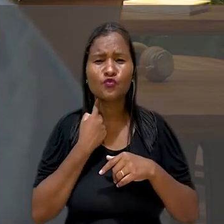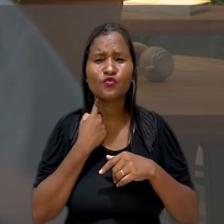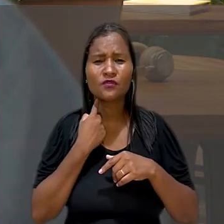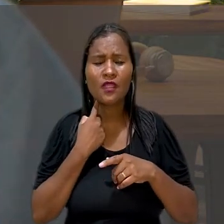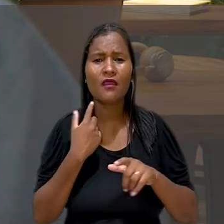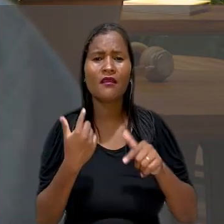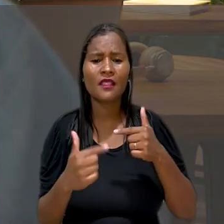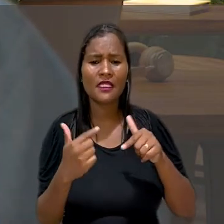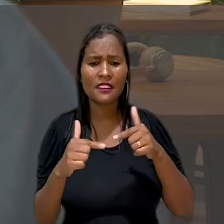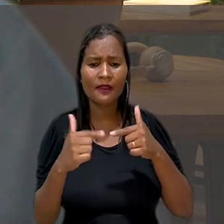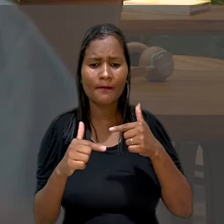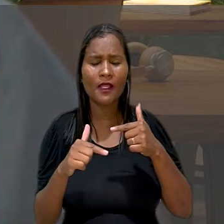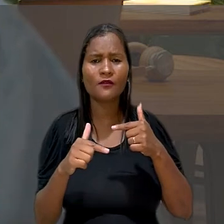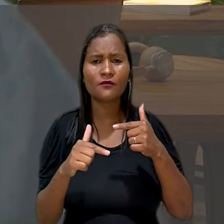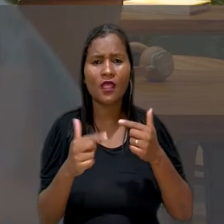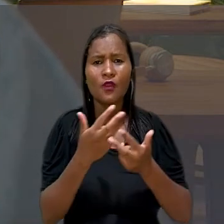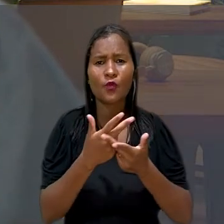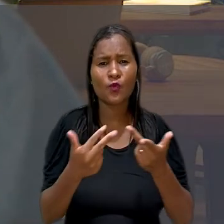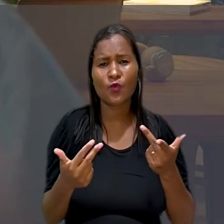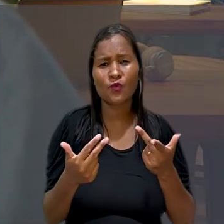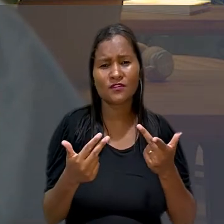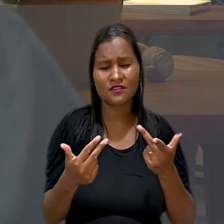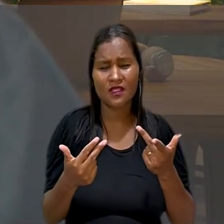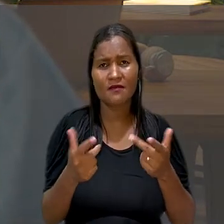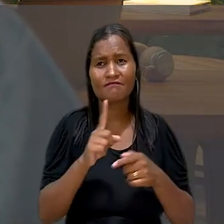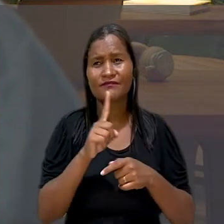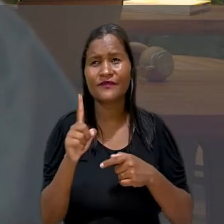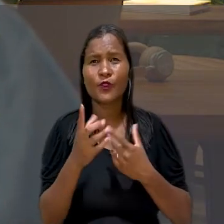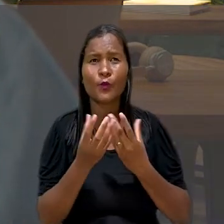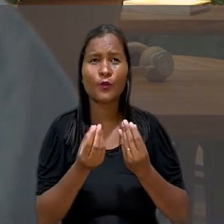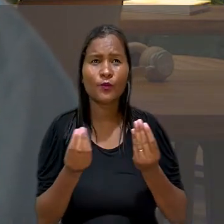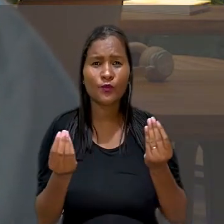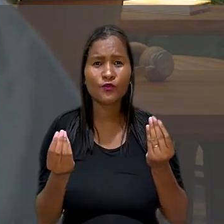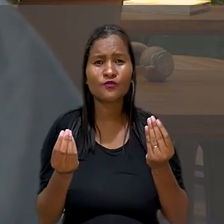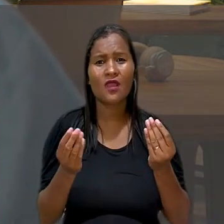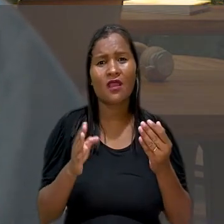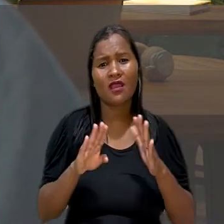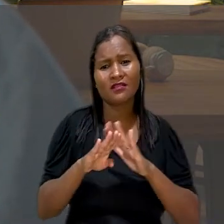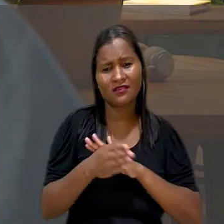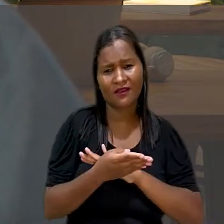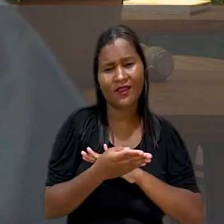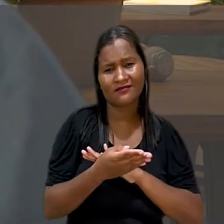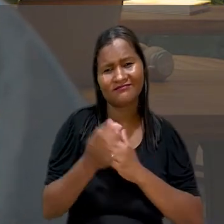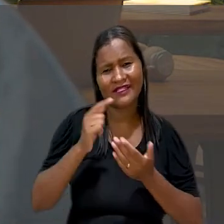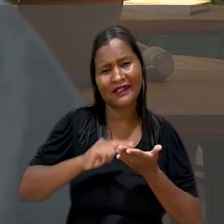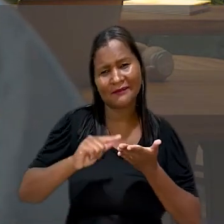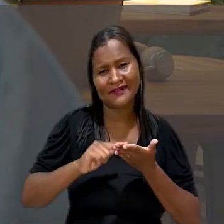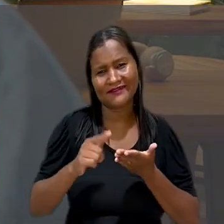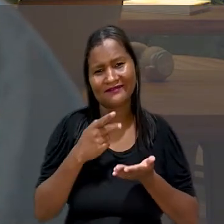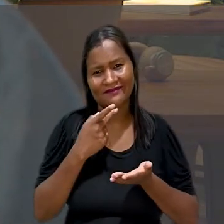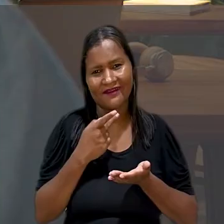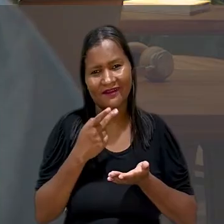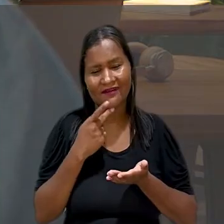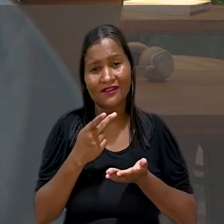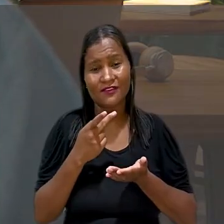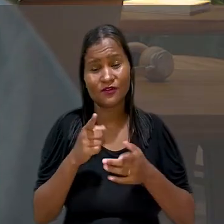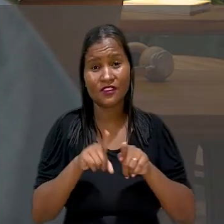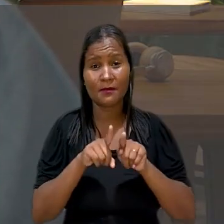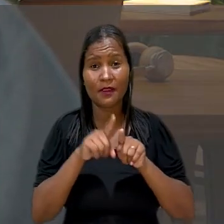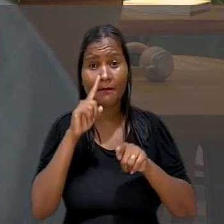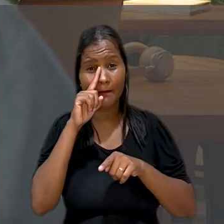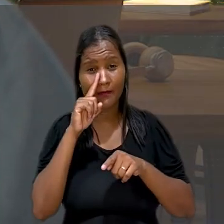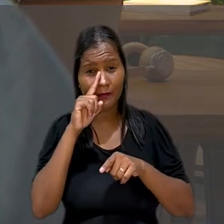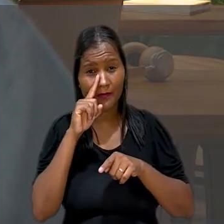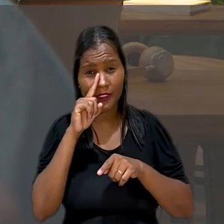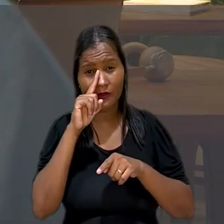né, que trabalham com situações não muito adequadas sanitariamente falando,